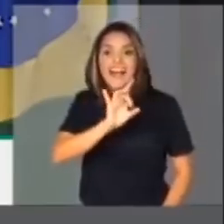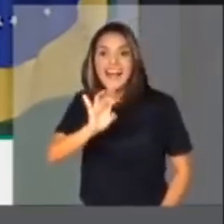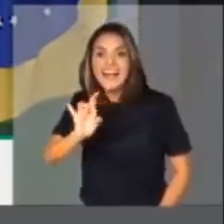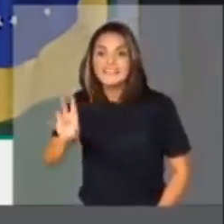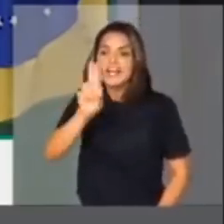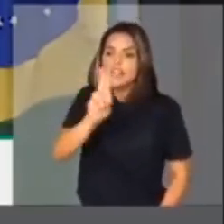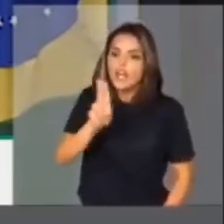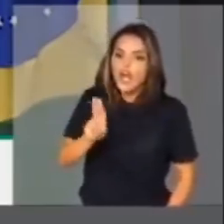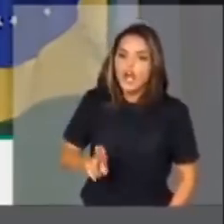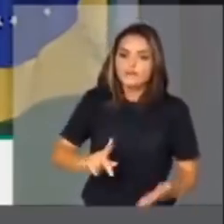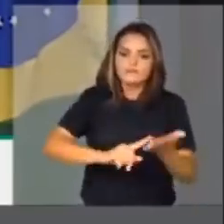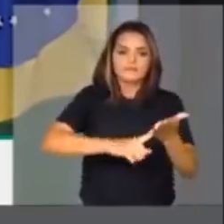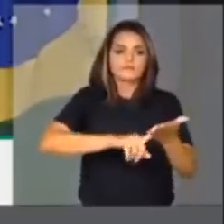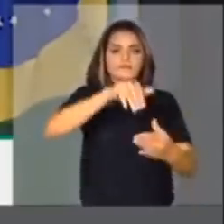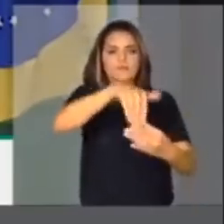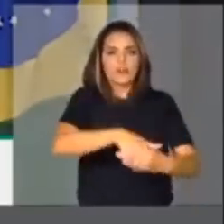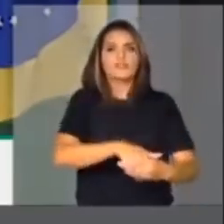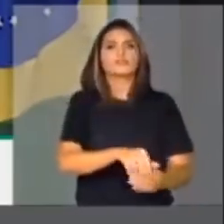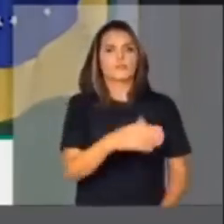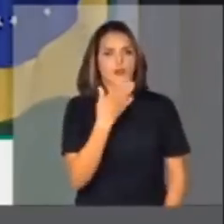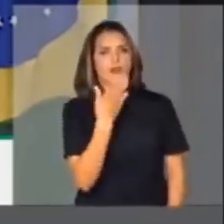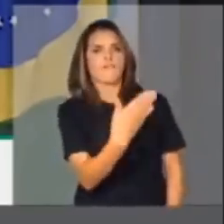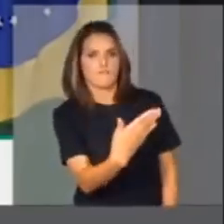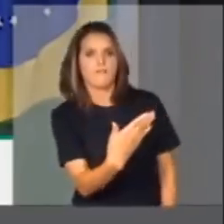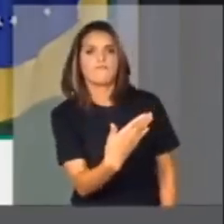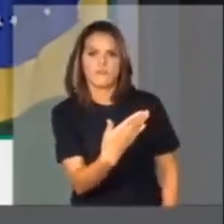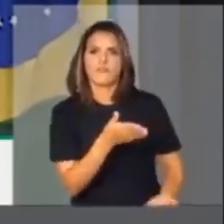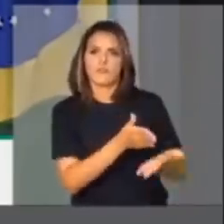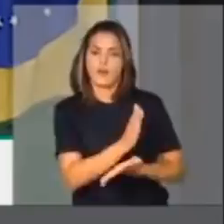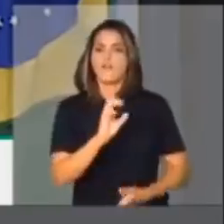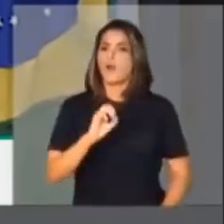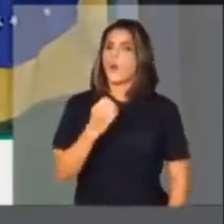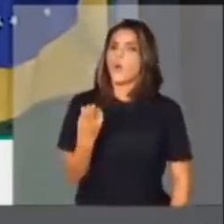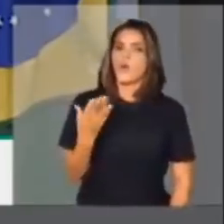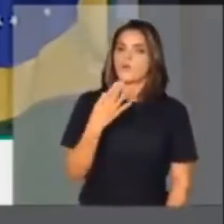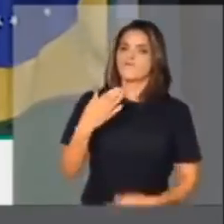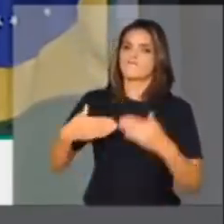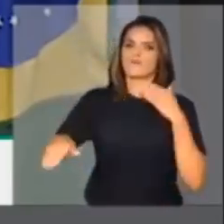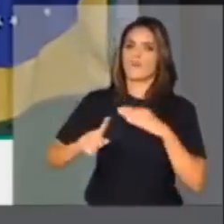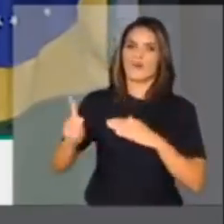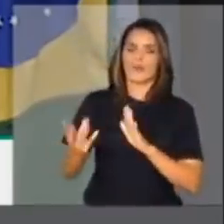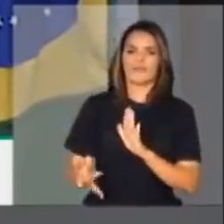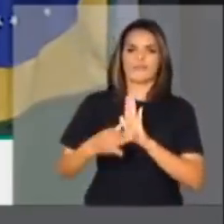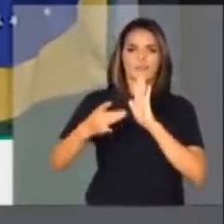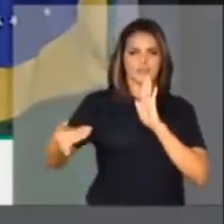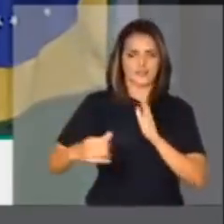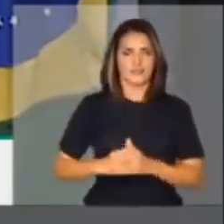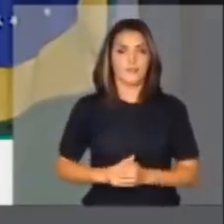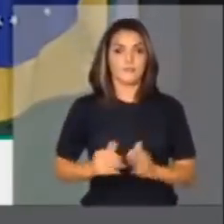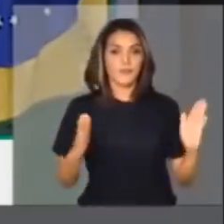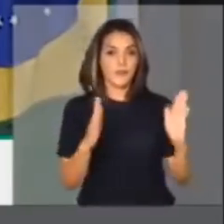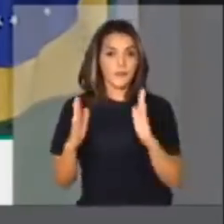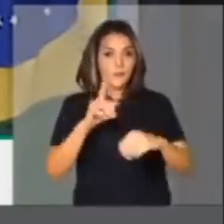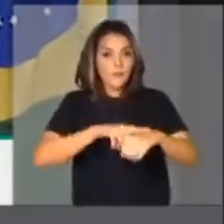favor ou contra esse destaque. Digo mais, senhor presidente, é o momento desta casa